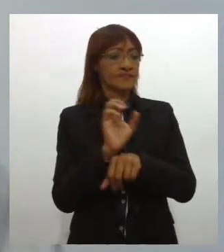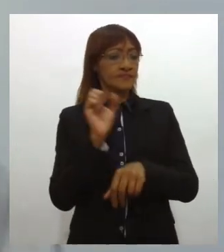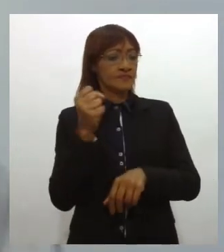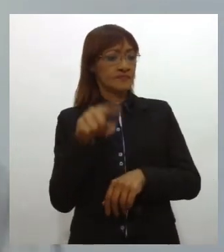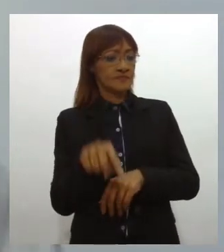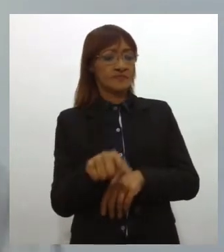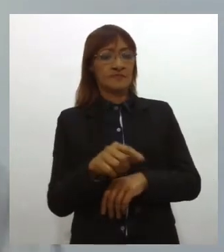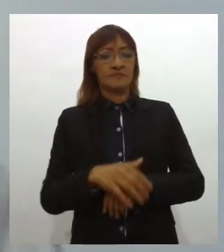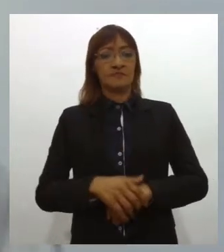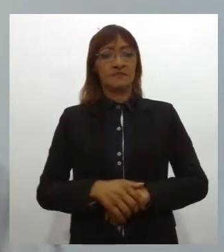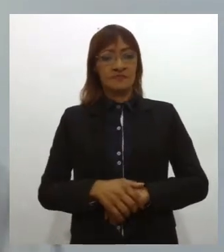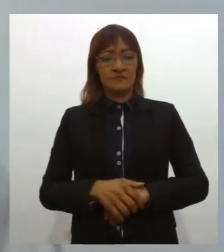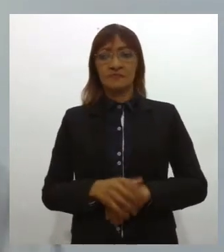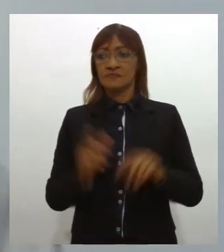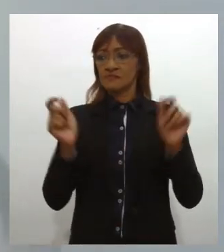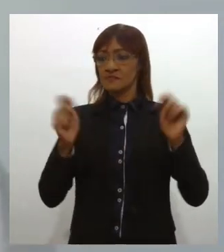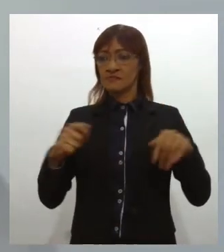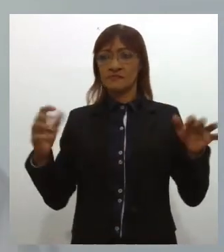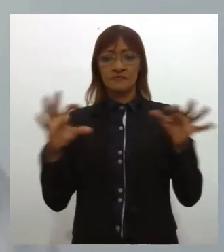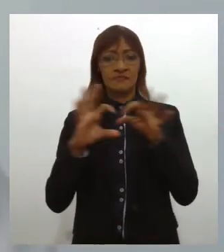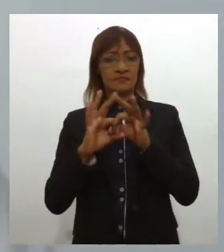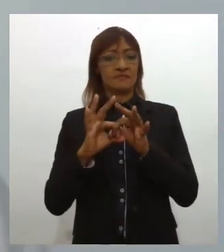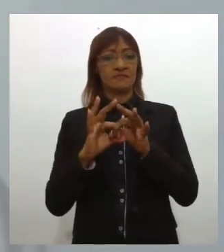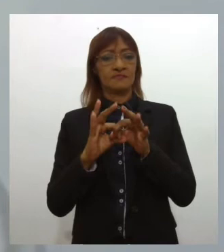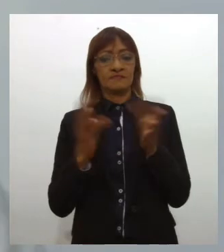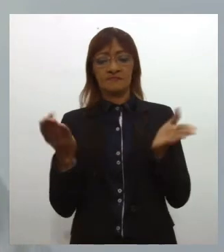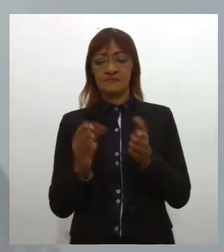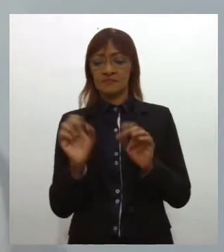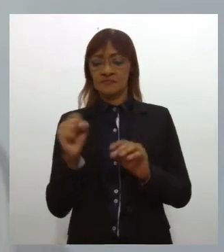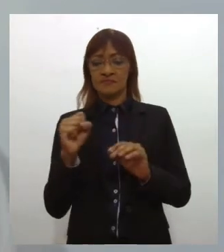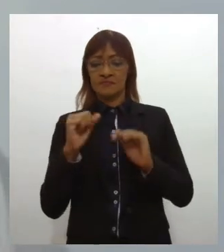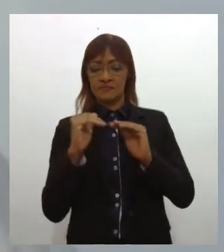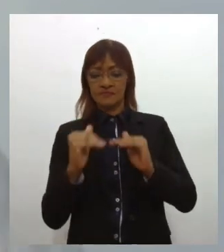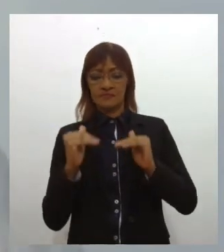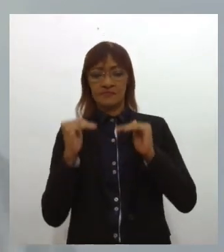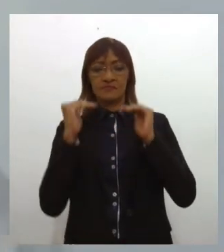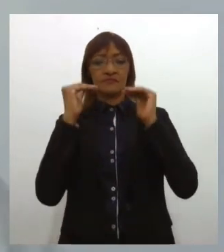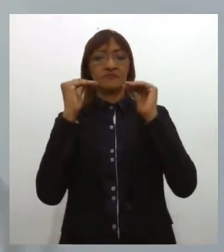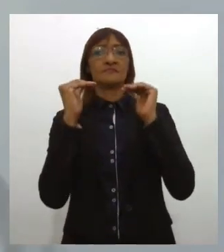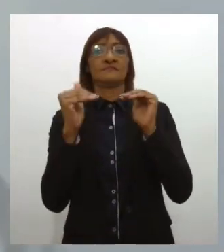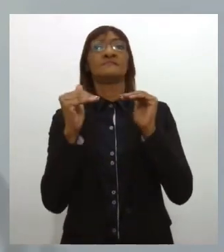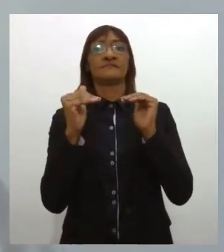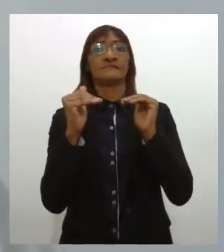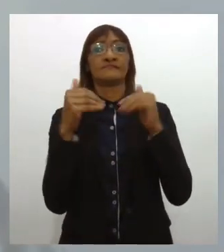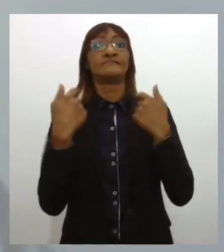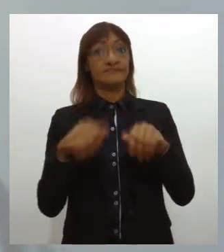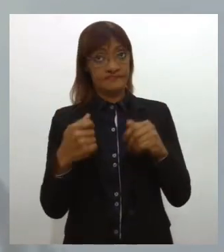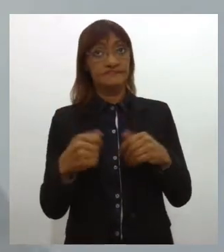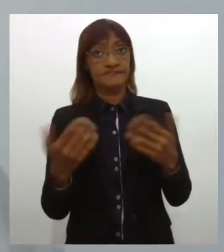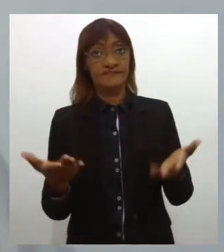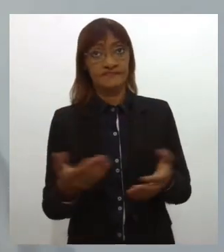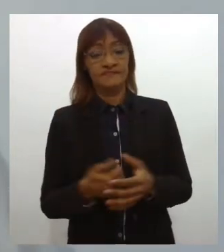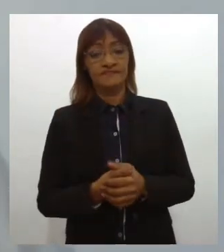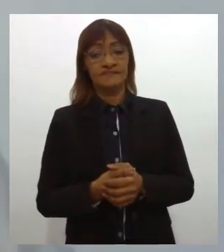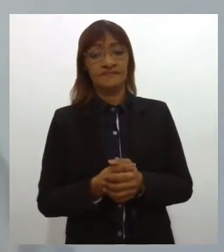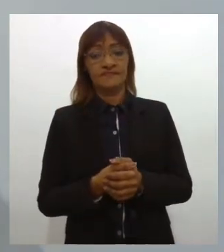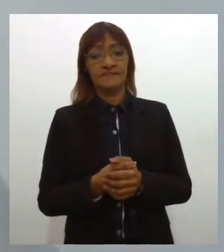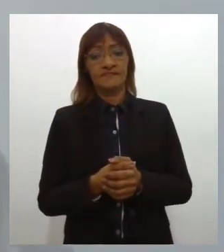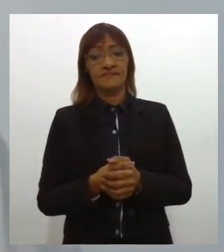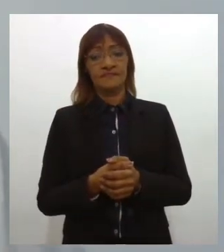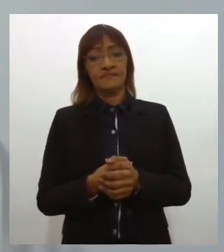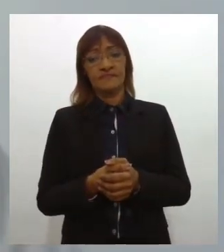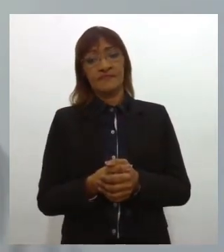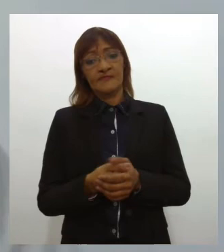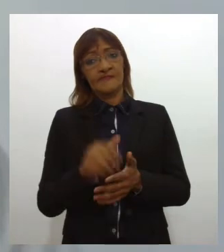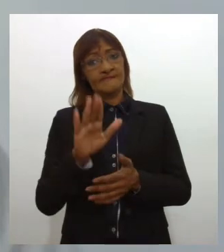conseguir congregar as forças para trazer Sergipe e levá-la para o cenário nacional. Nós temos aí hoje um grande, talvez